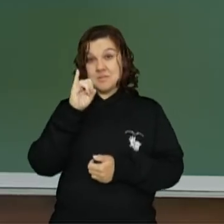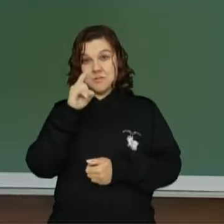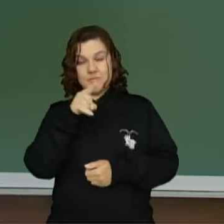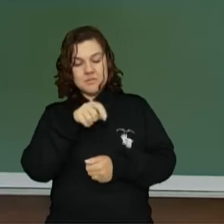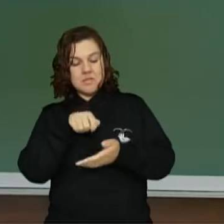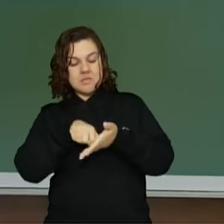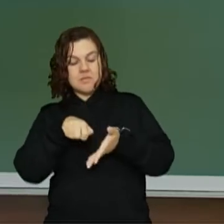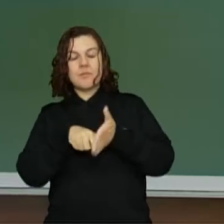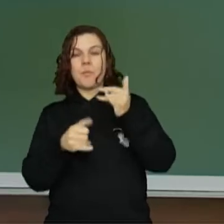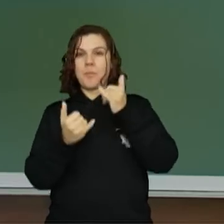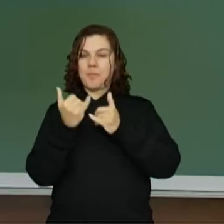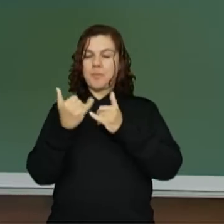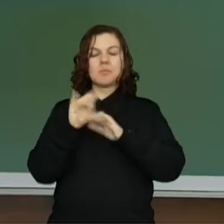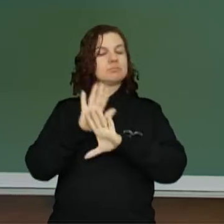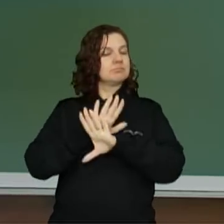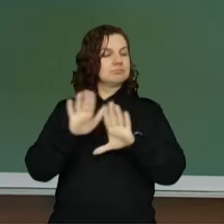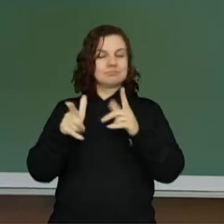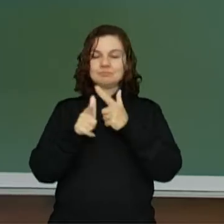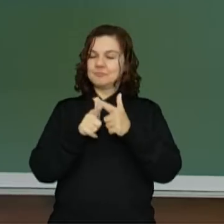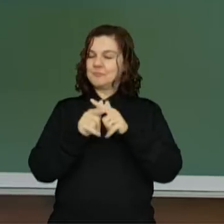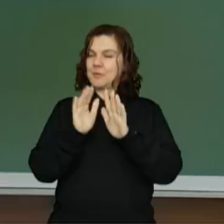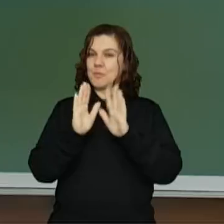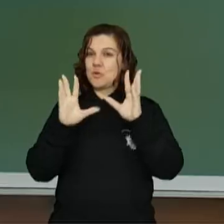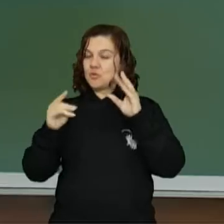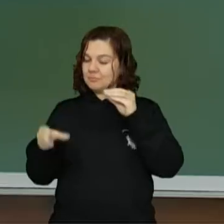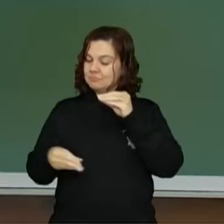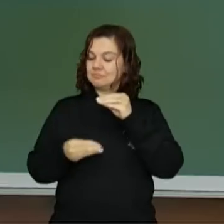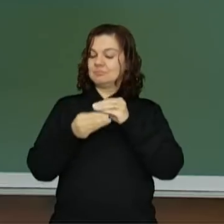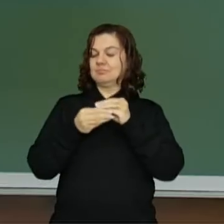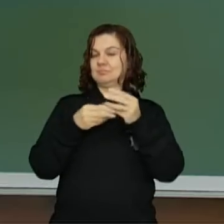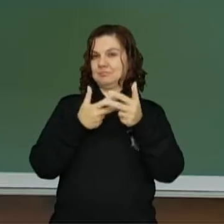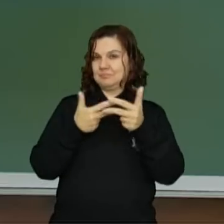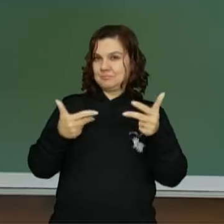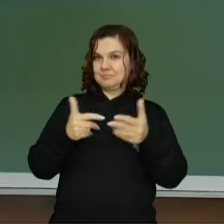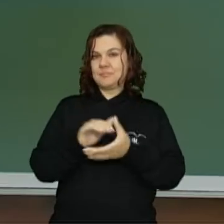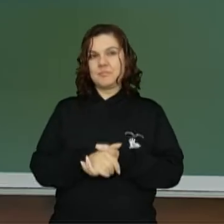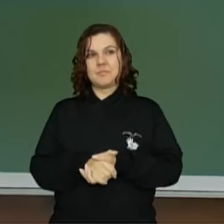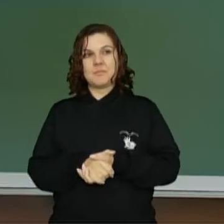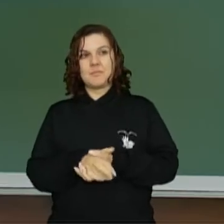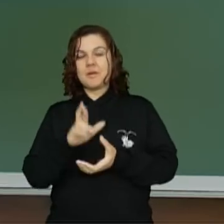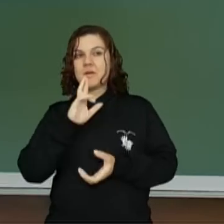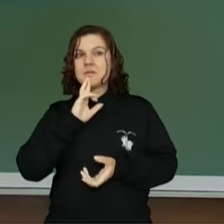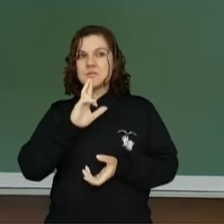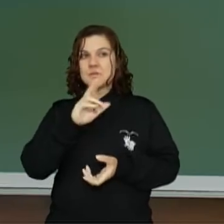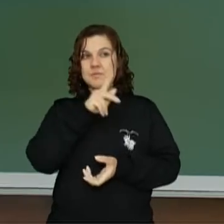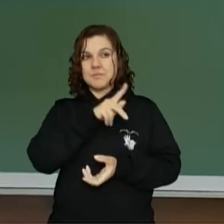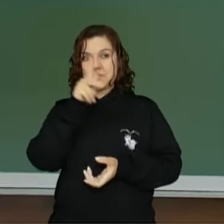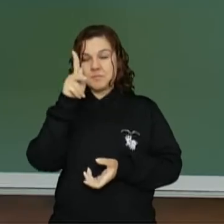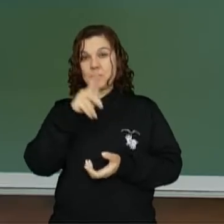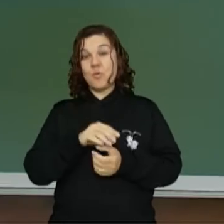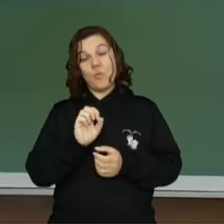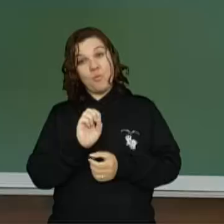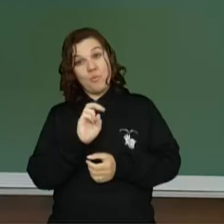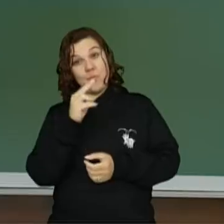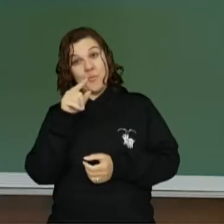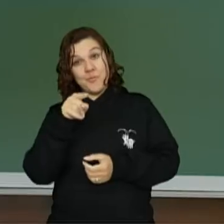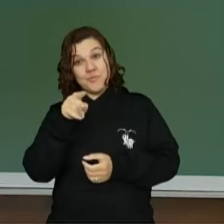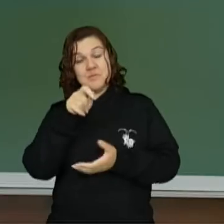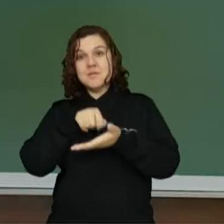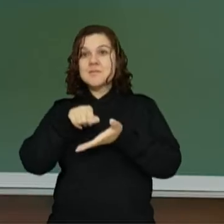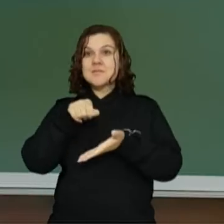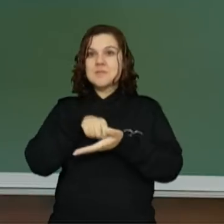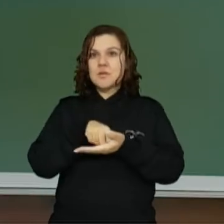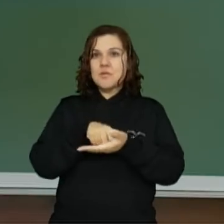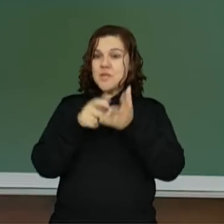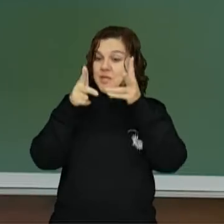escreveu semelhante, apenas acrescenta, né? Resposta da professora. Ou se você